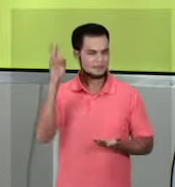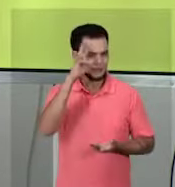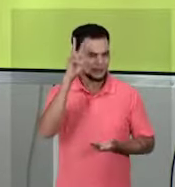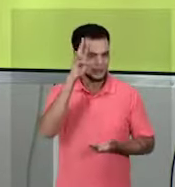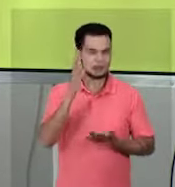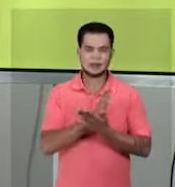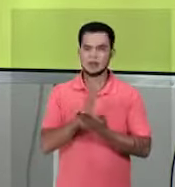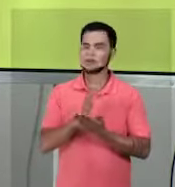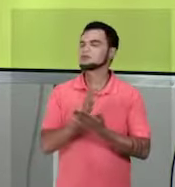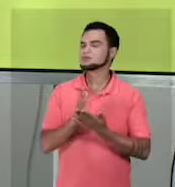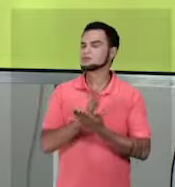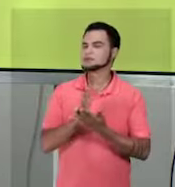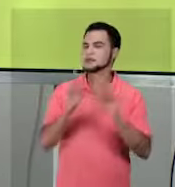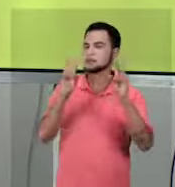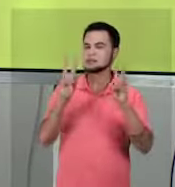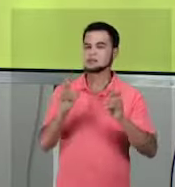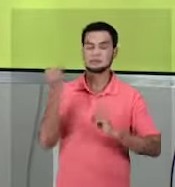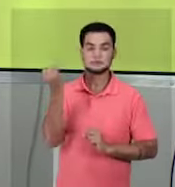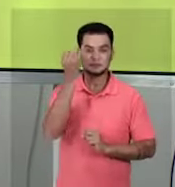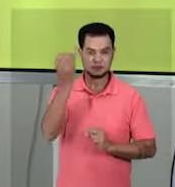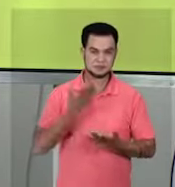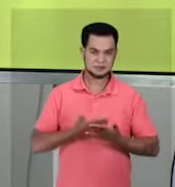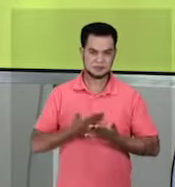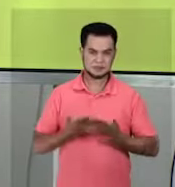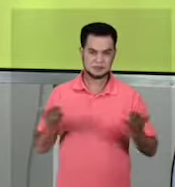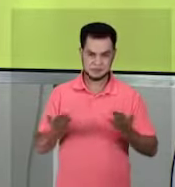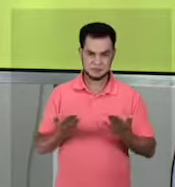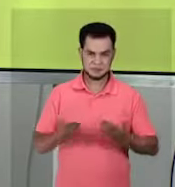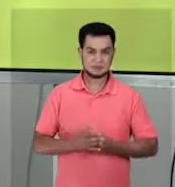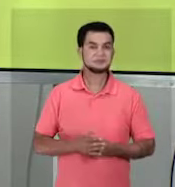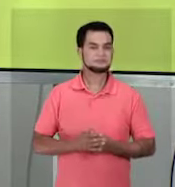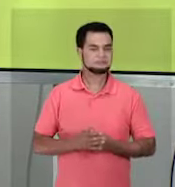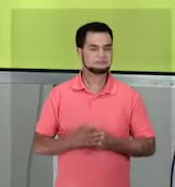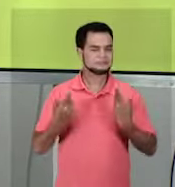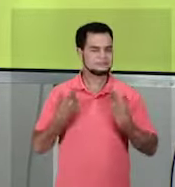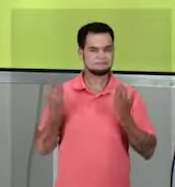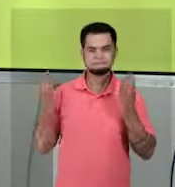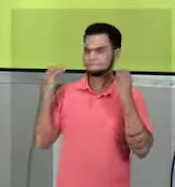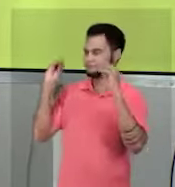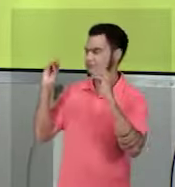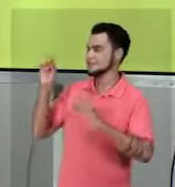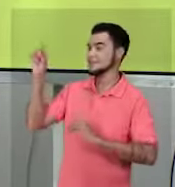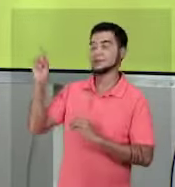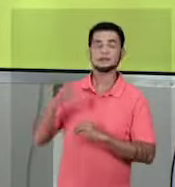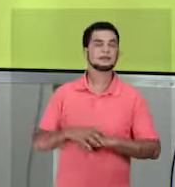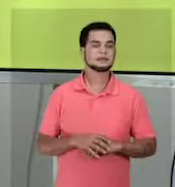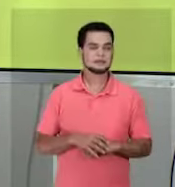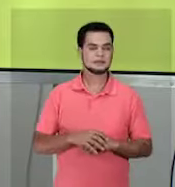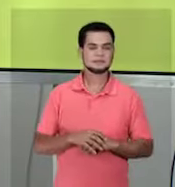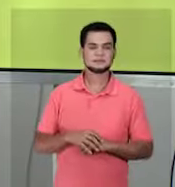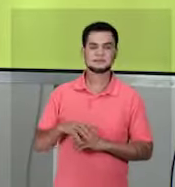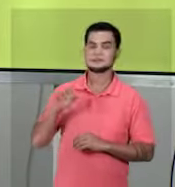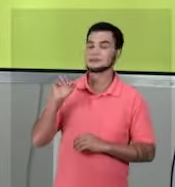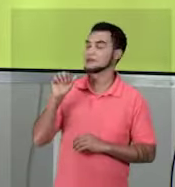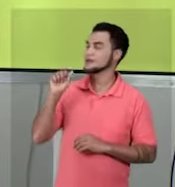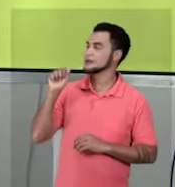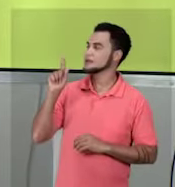alguns termos que são importantes para a aula de hoje, eu trouxe aqui para vocês o termo agente etiológico